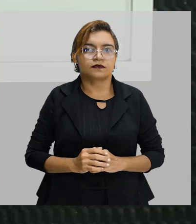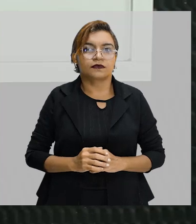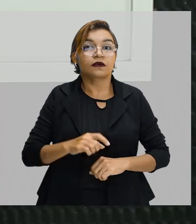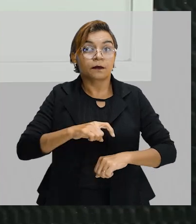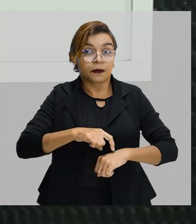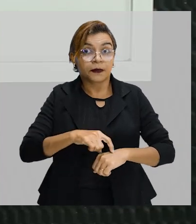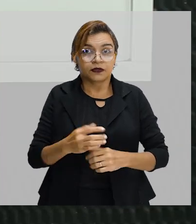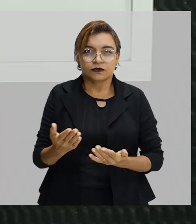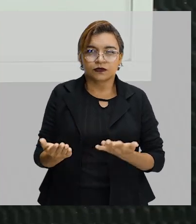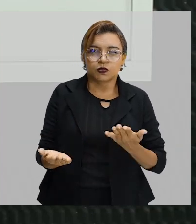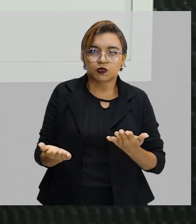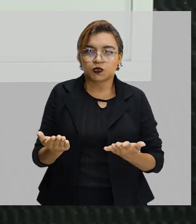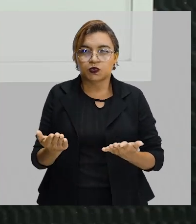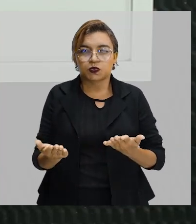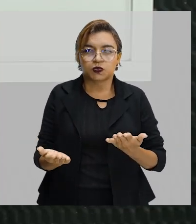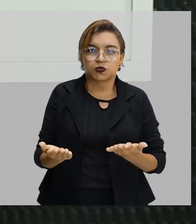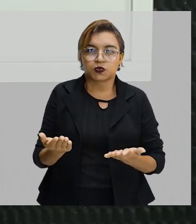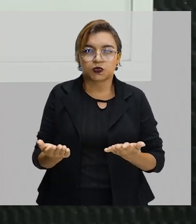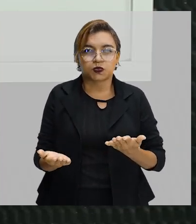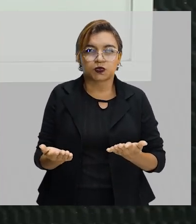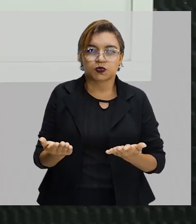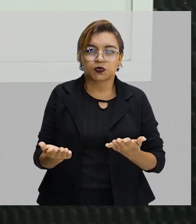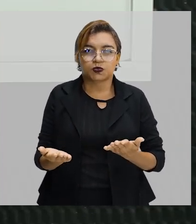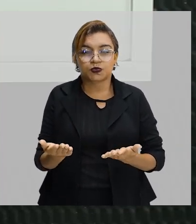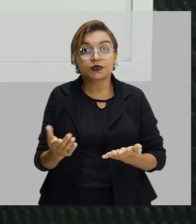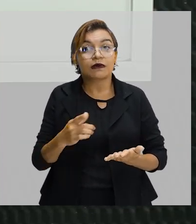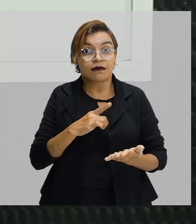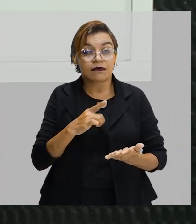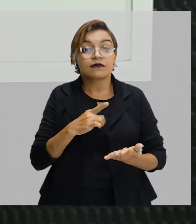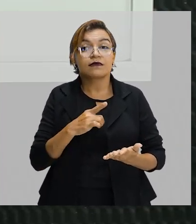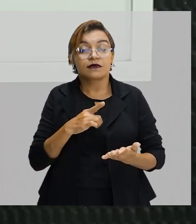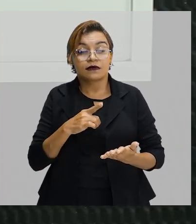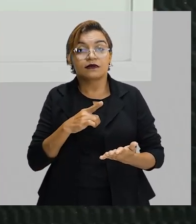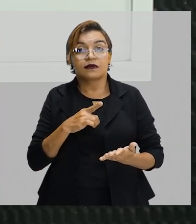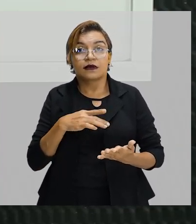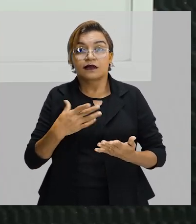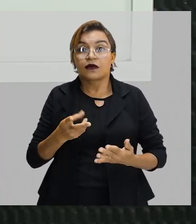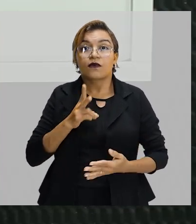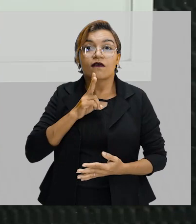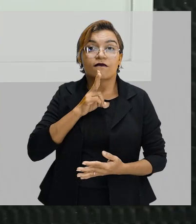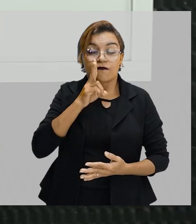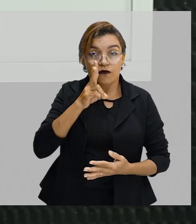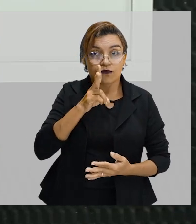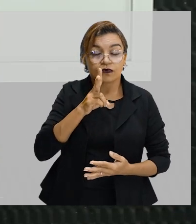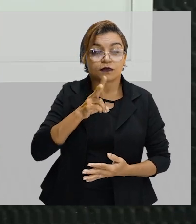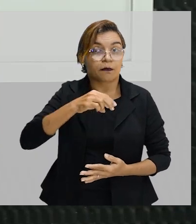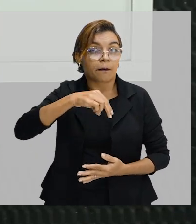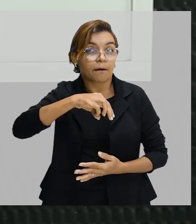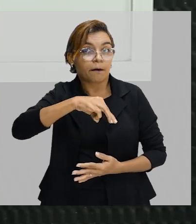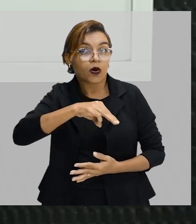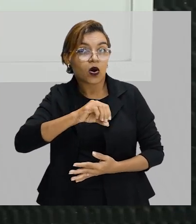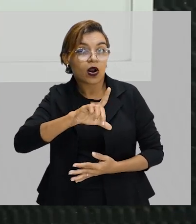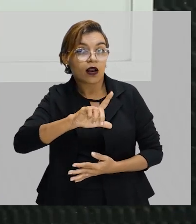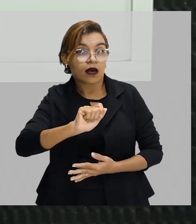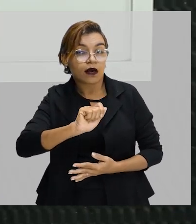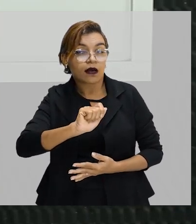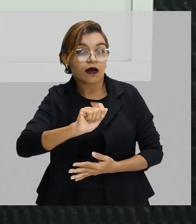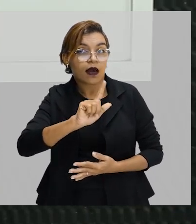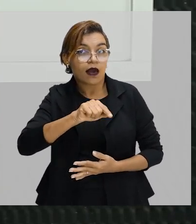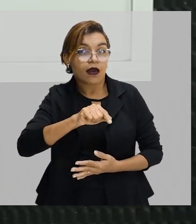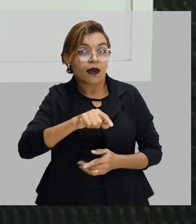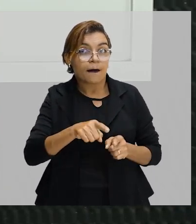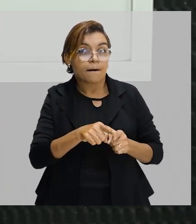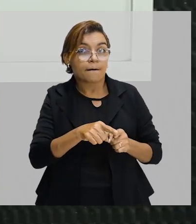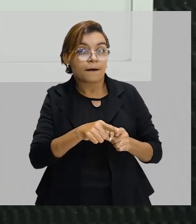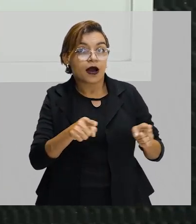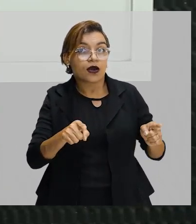equilibram, não é? E daí a força da mola, de restituição da mola, vai ficar maior do